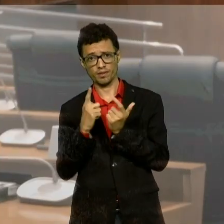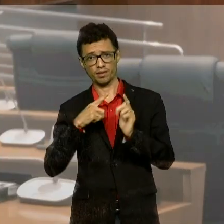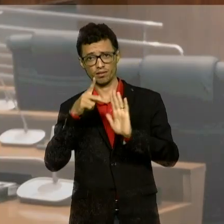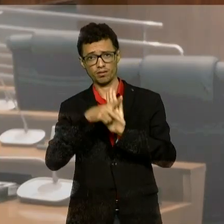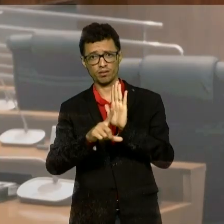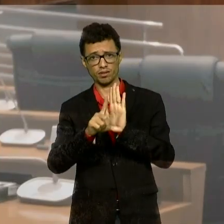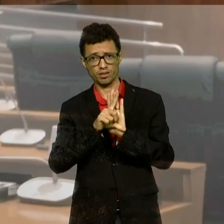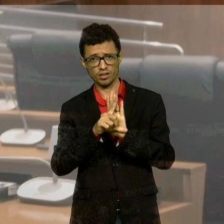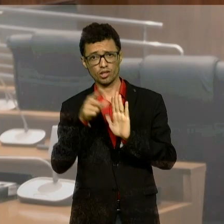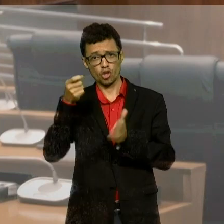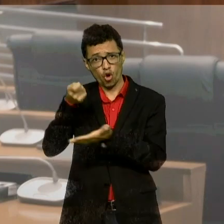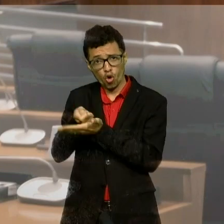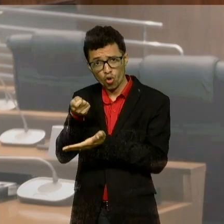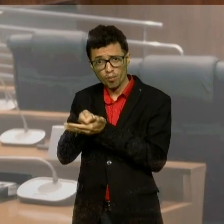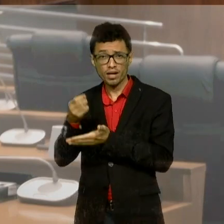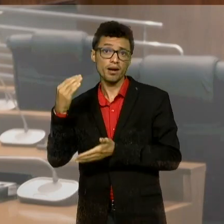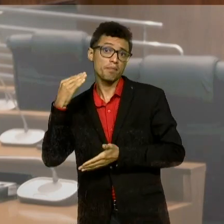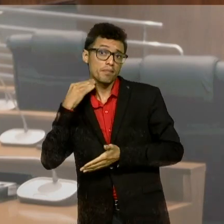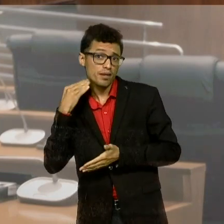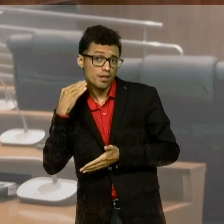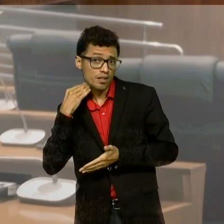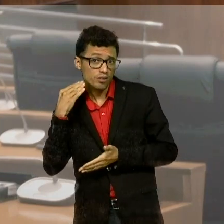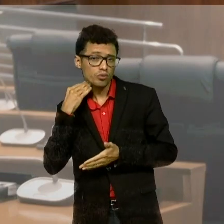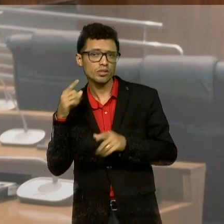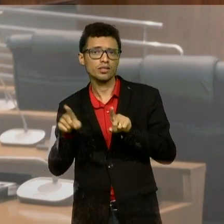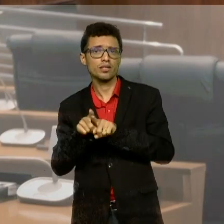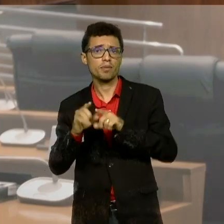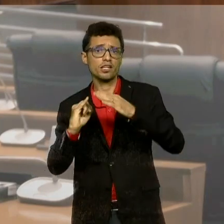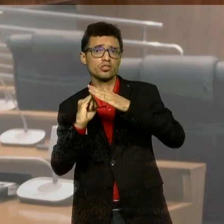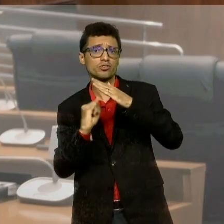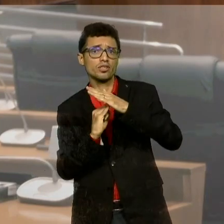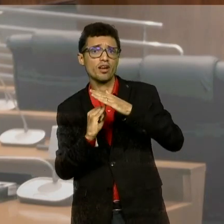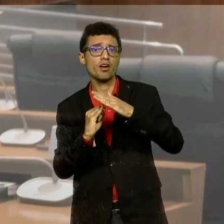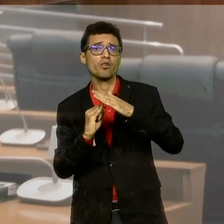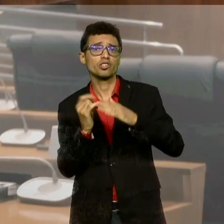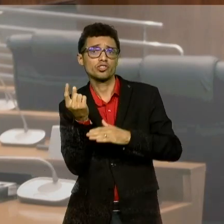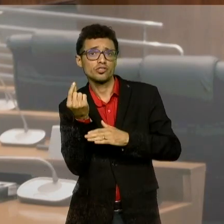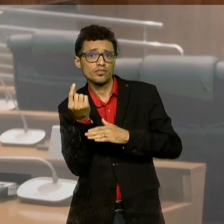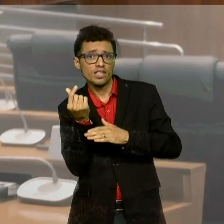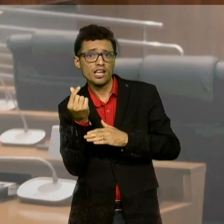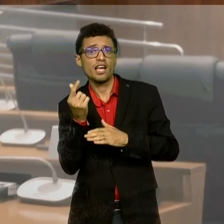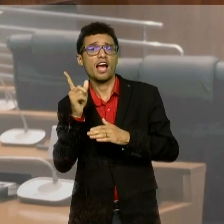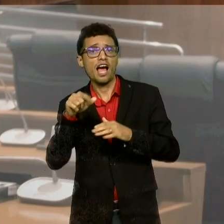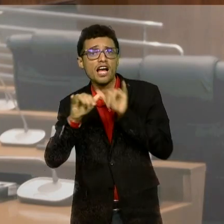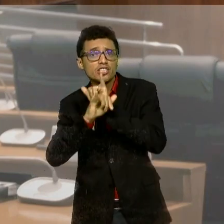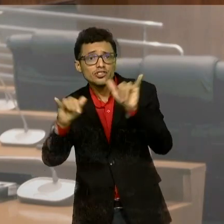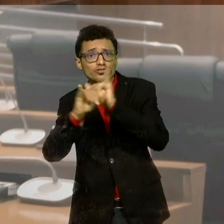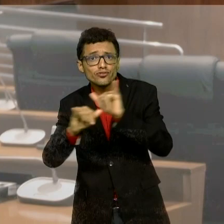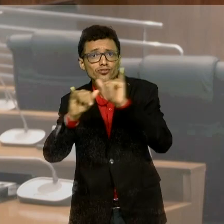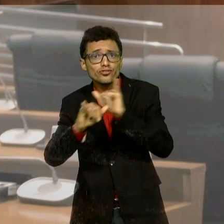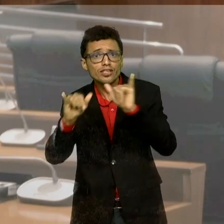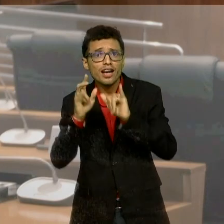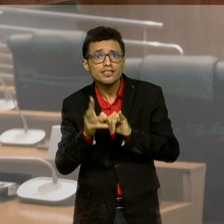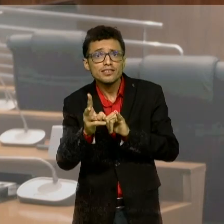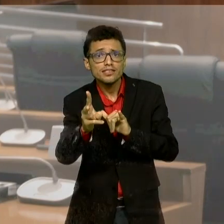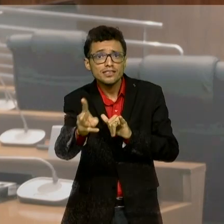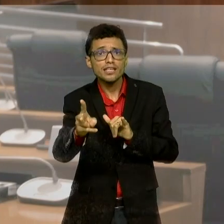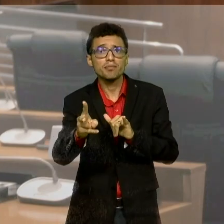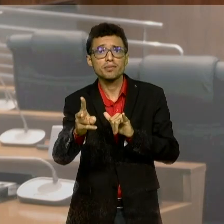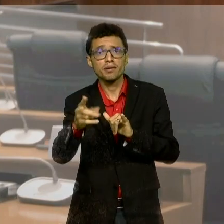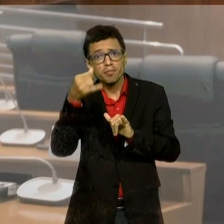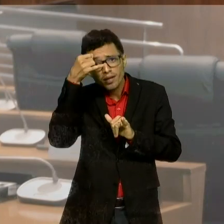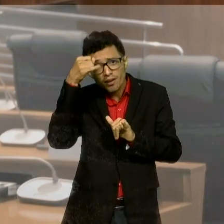lei que obriga bancos e instituições financeiras a fazer campanha permanente de conscientização e com bate a golpes